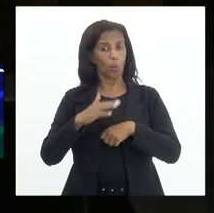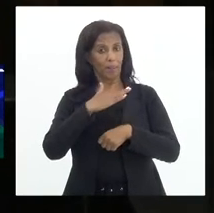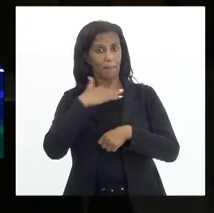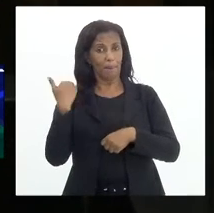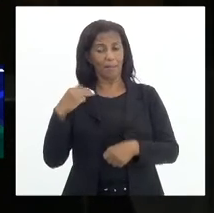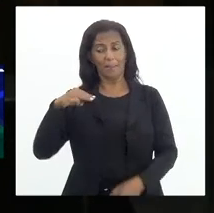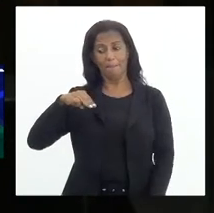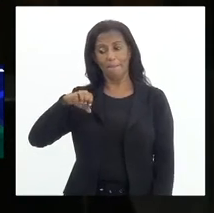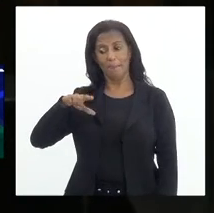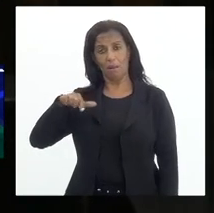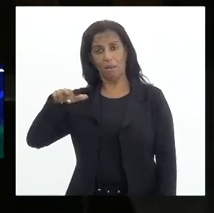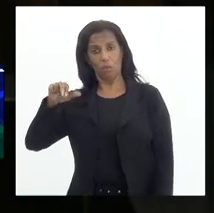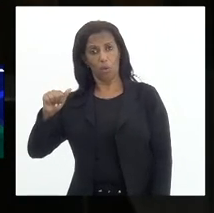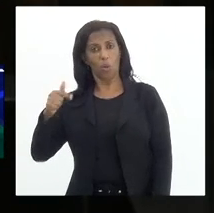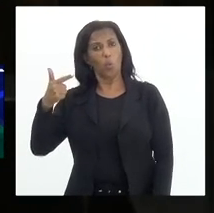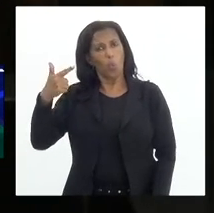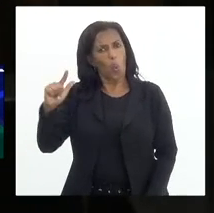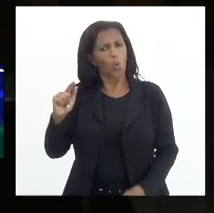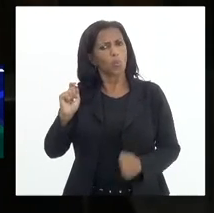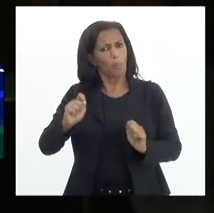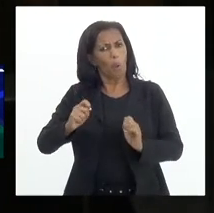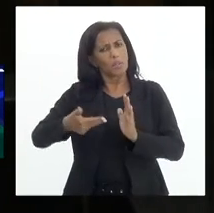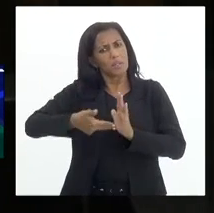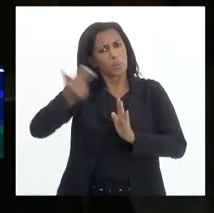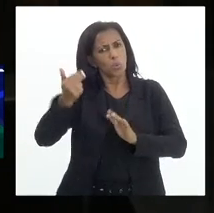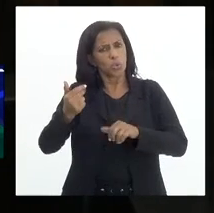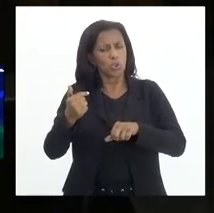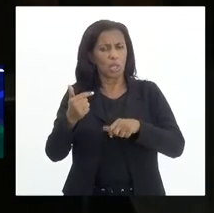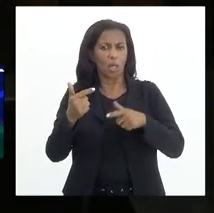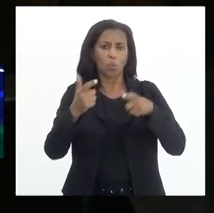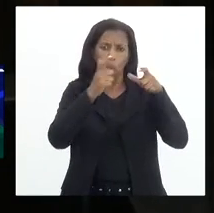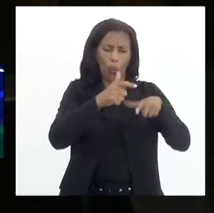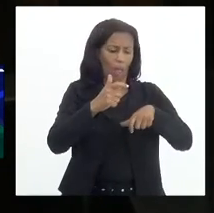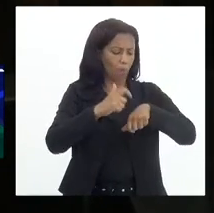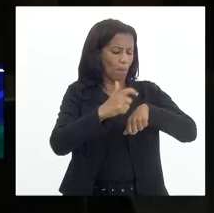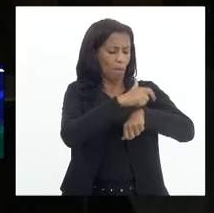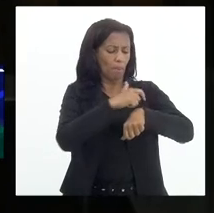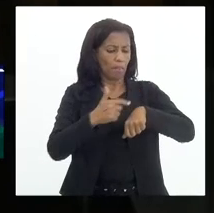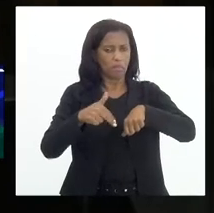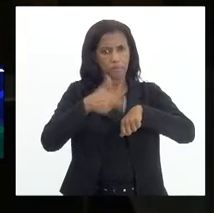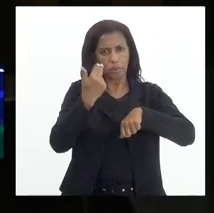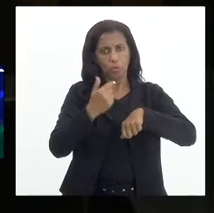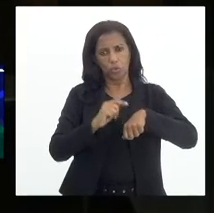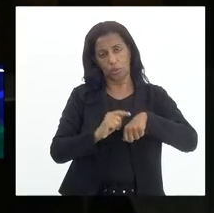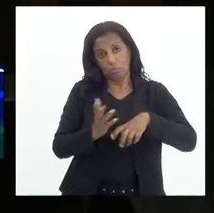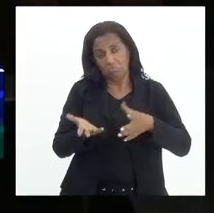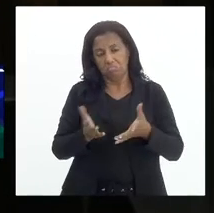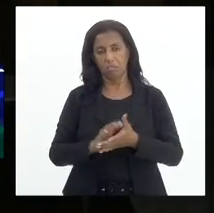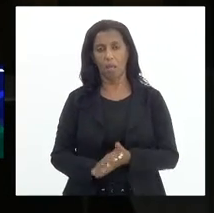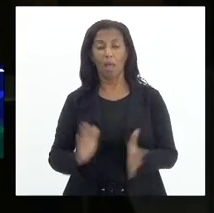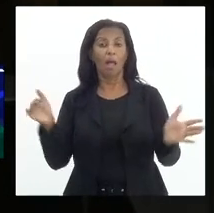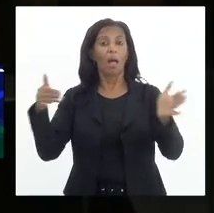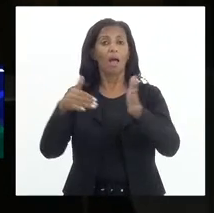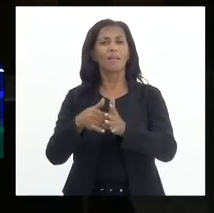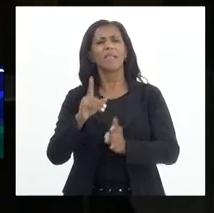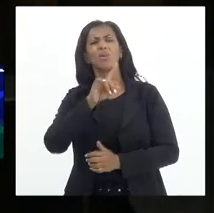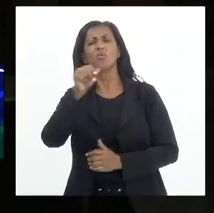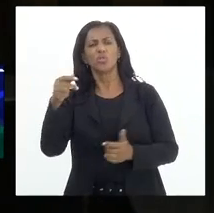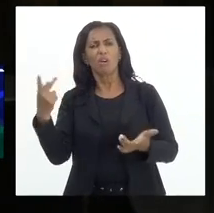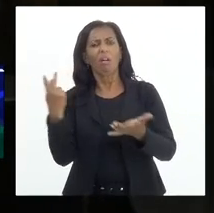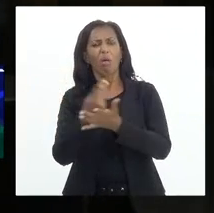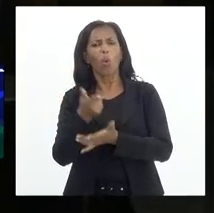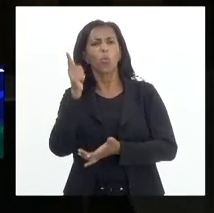podem ser extraídos com pequenas cirurgias locais. Até que um dia foi para a cesta